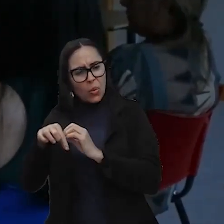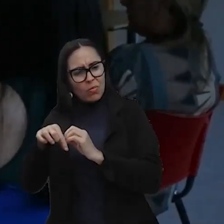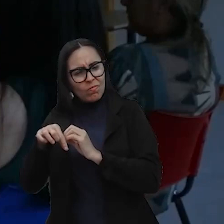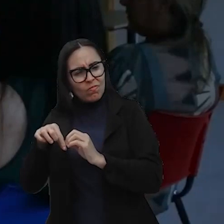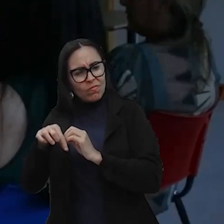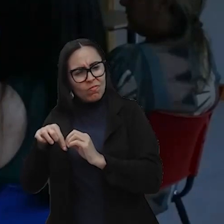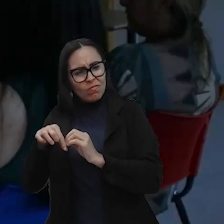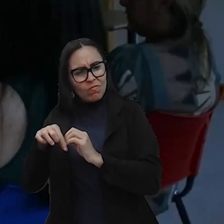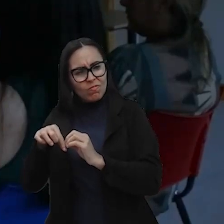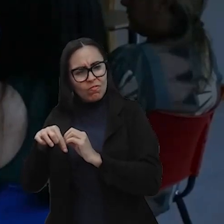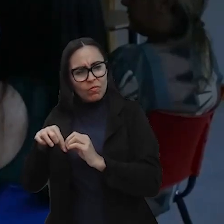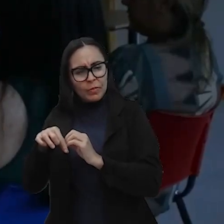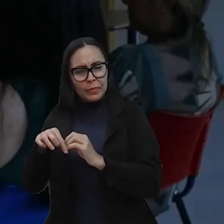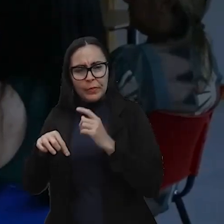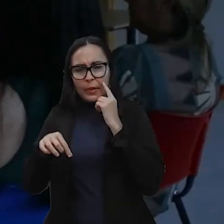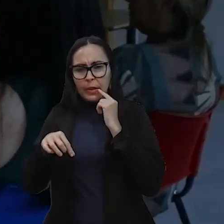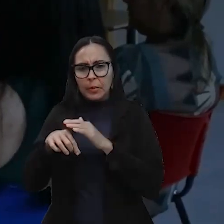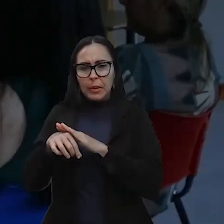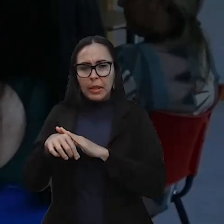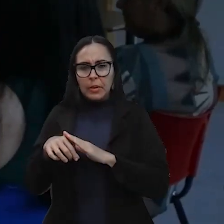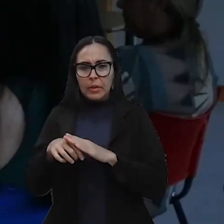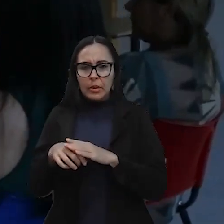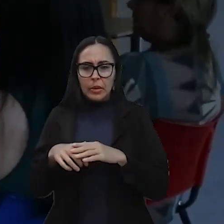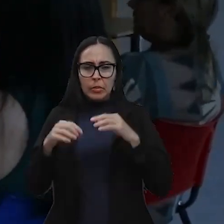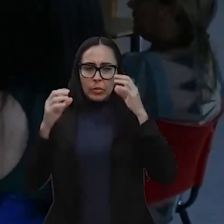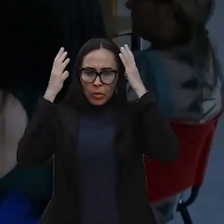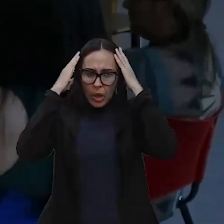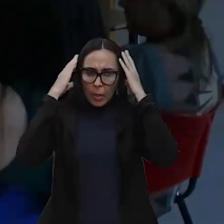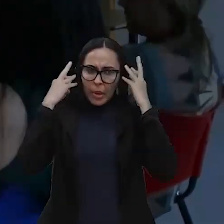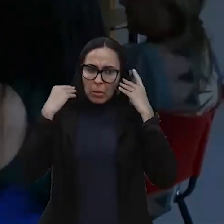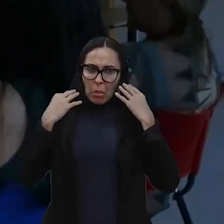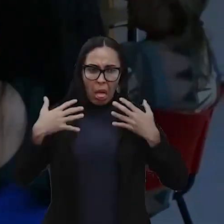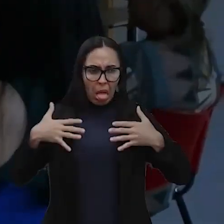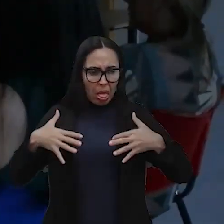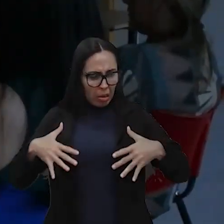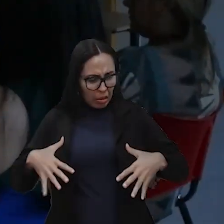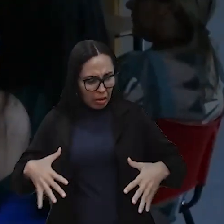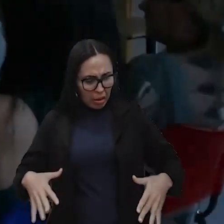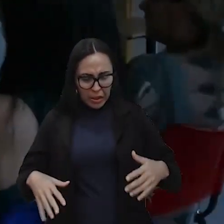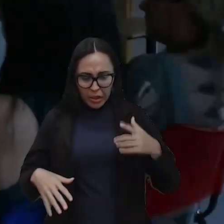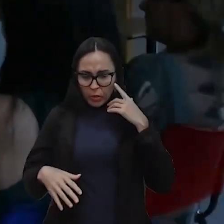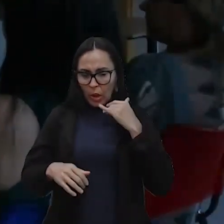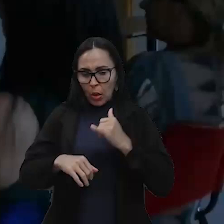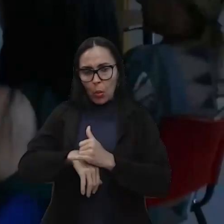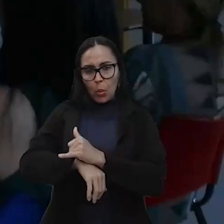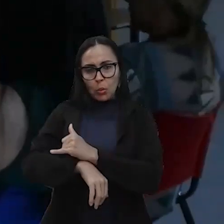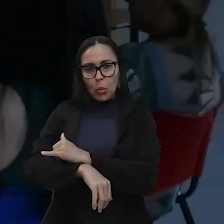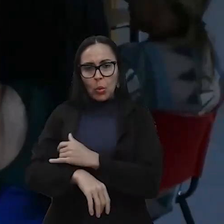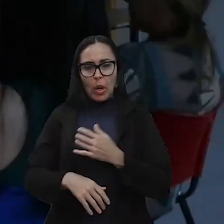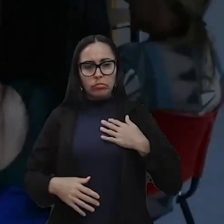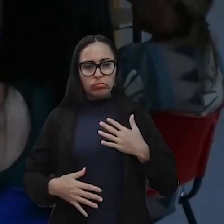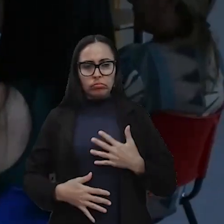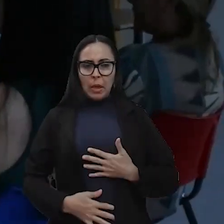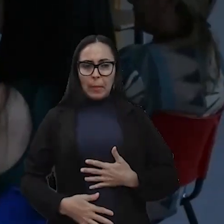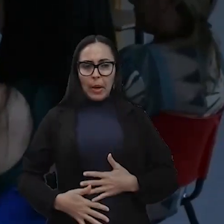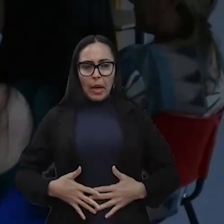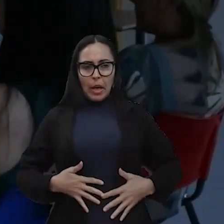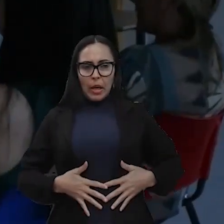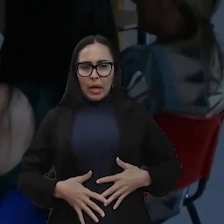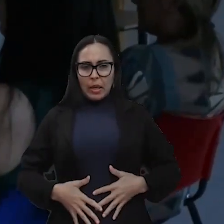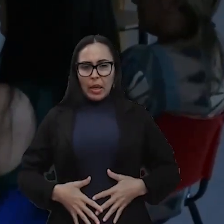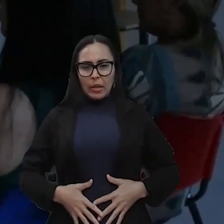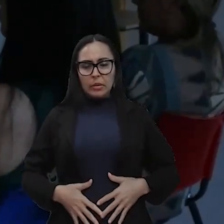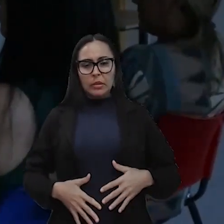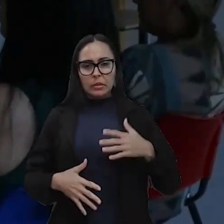ressecada, queda de cabelo, a gordura abdominal concentrada também, a que a gente chama de gordura,